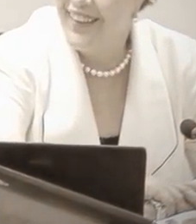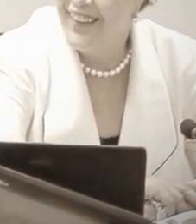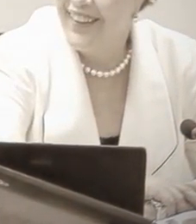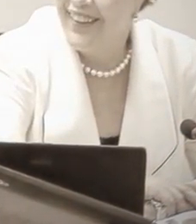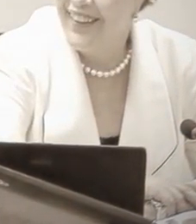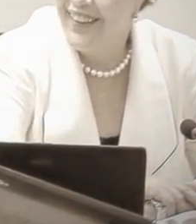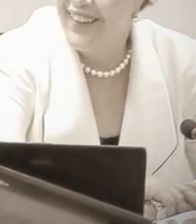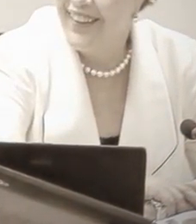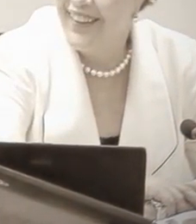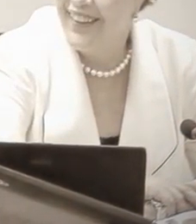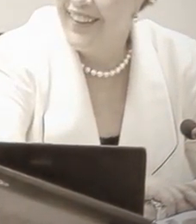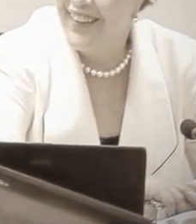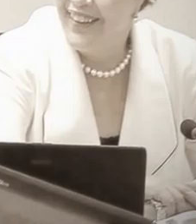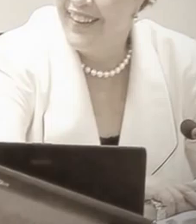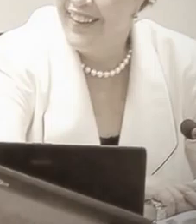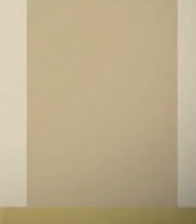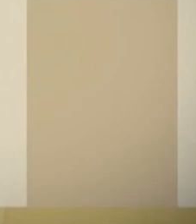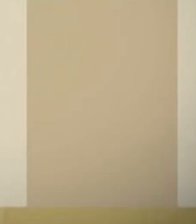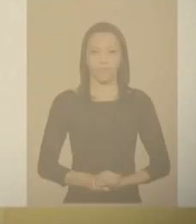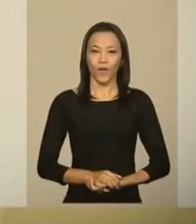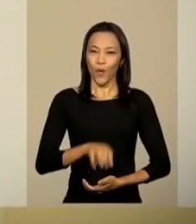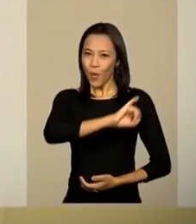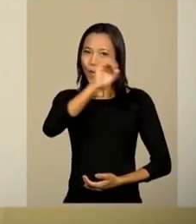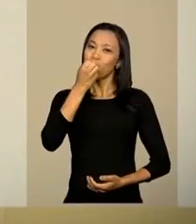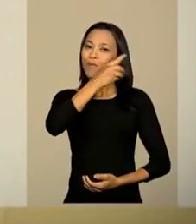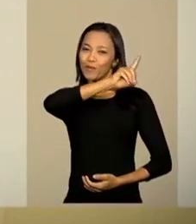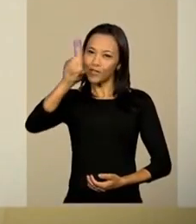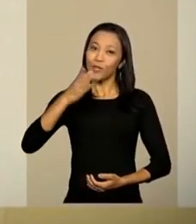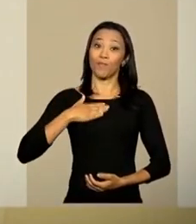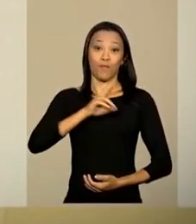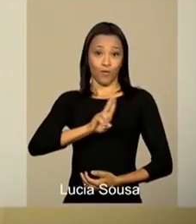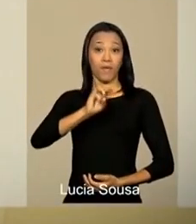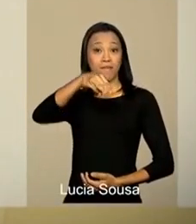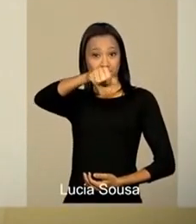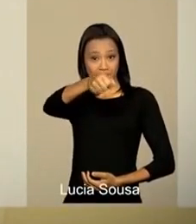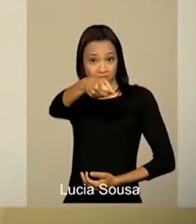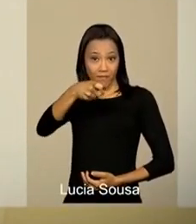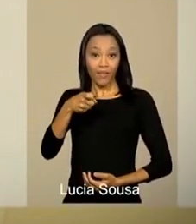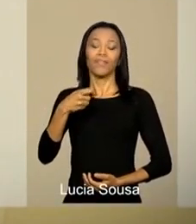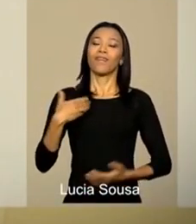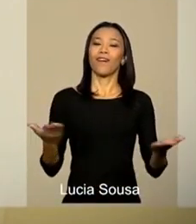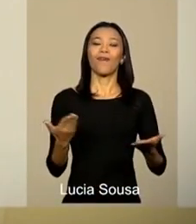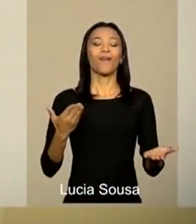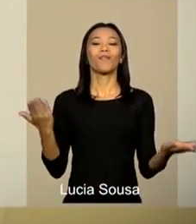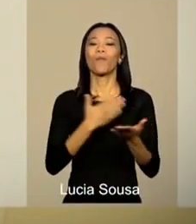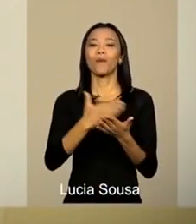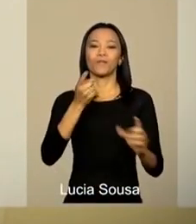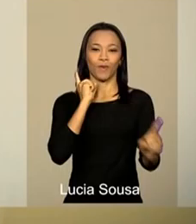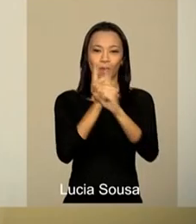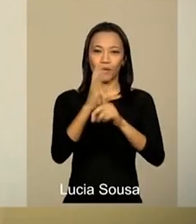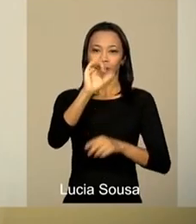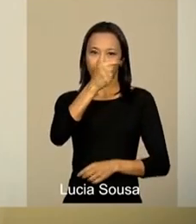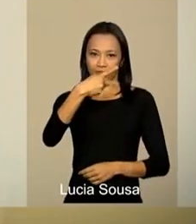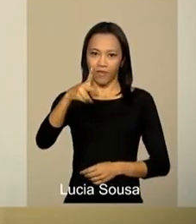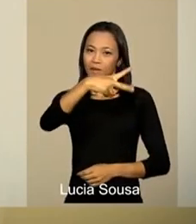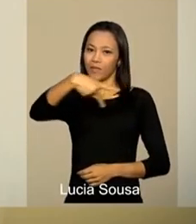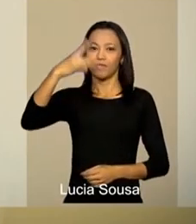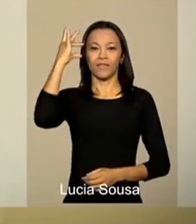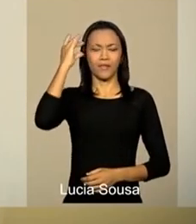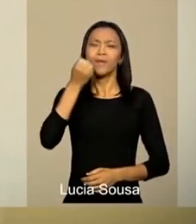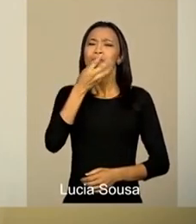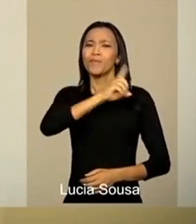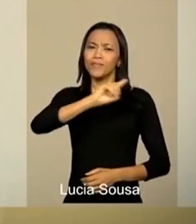Café com a presidenta. Olá, bom dia. Eu sou Max Gonçalves e começa agora mais um café com a presidenta